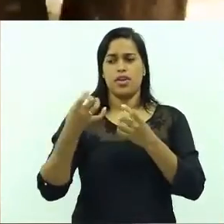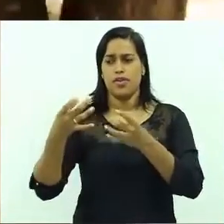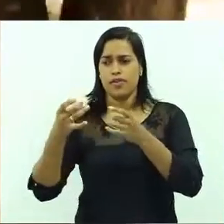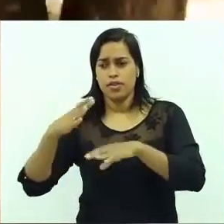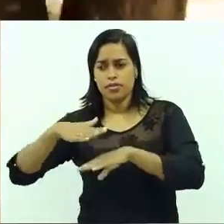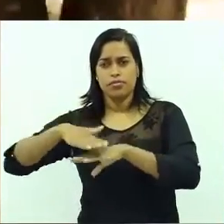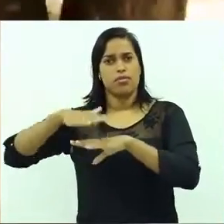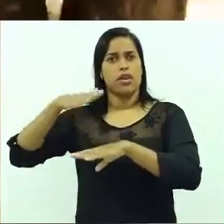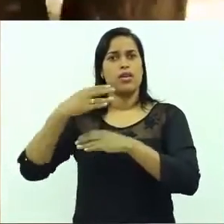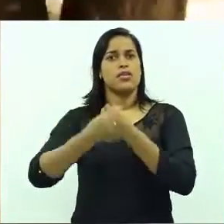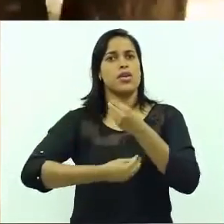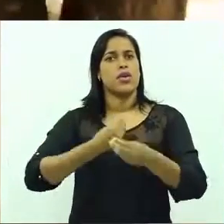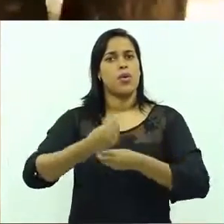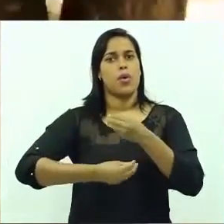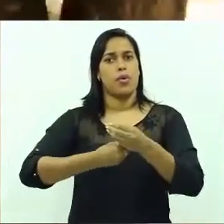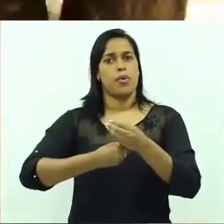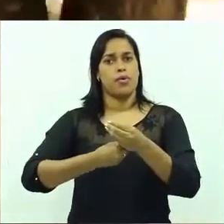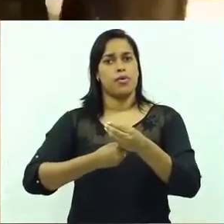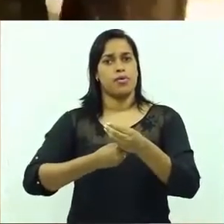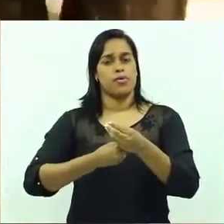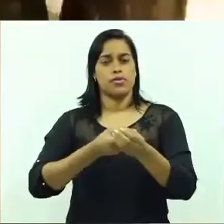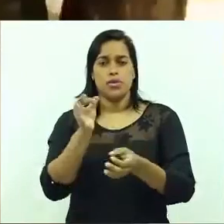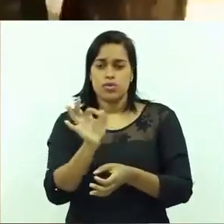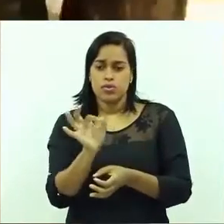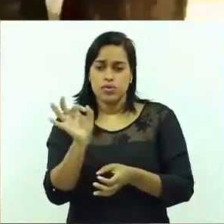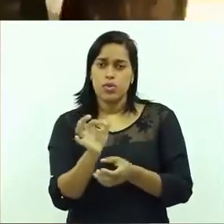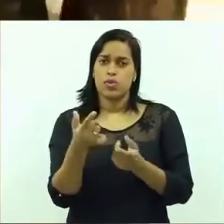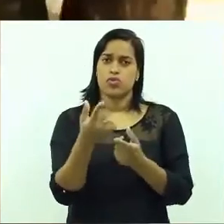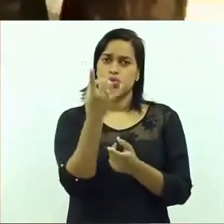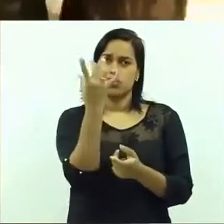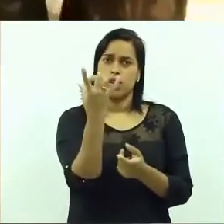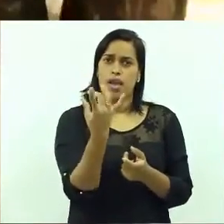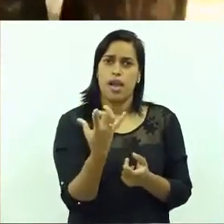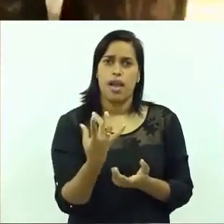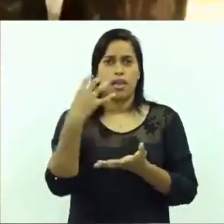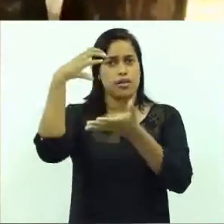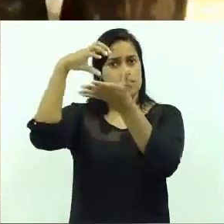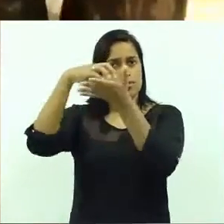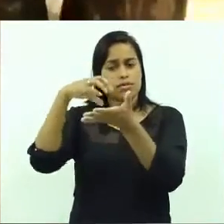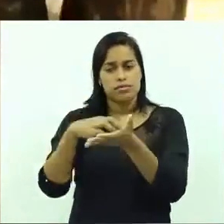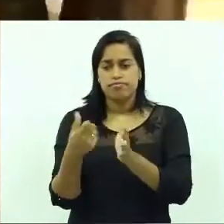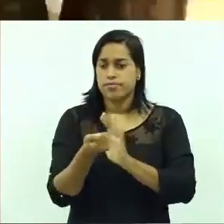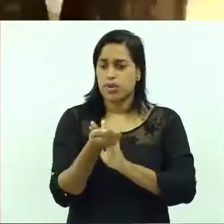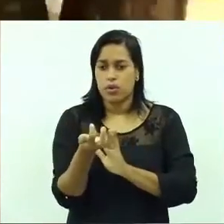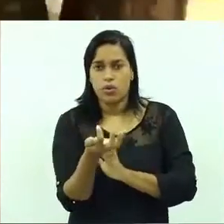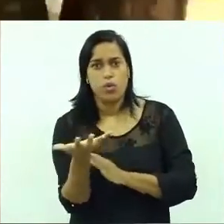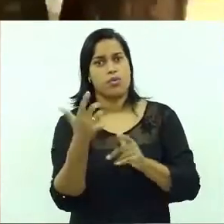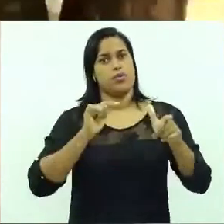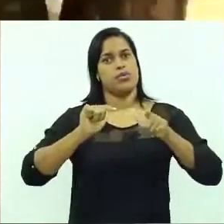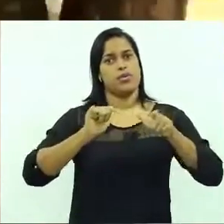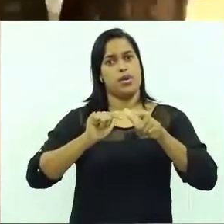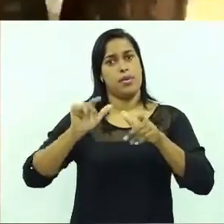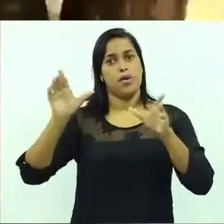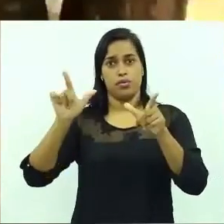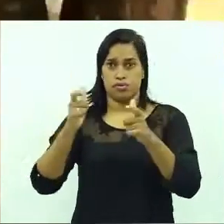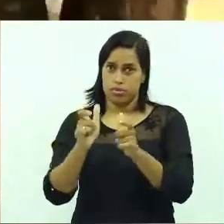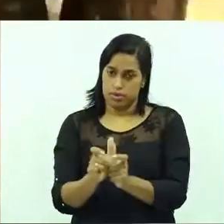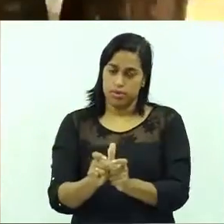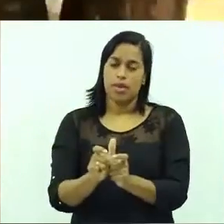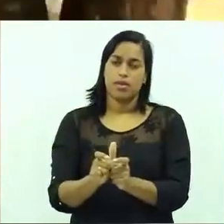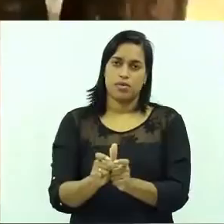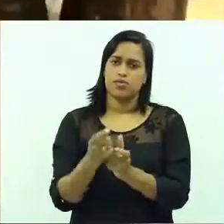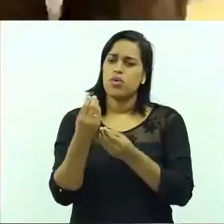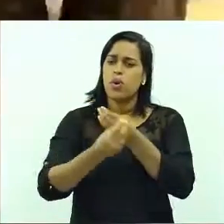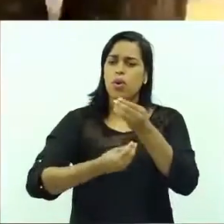mais? É combatendo os custos para que o valor unitário de cada um desse produto ou desse serviço que vai ser vendido custe menos? Como é que você vai